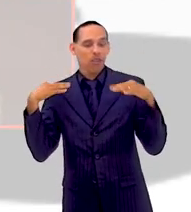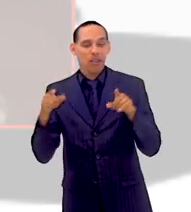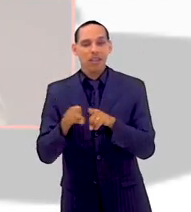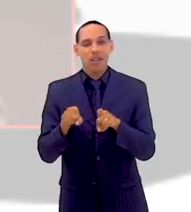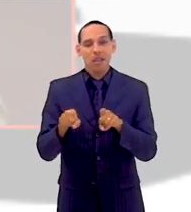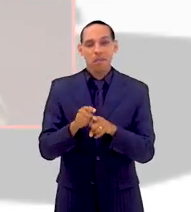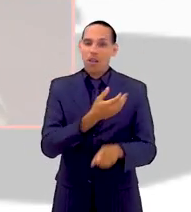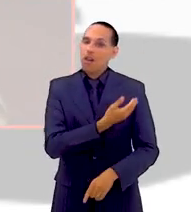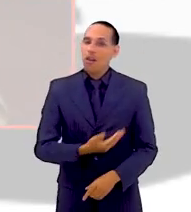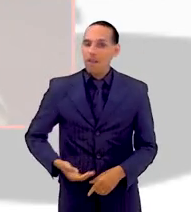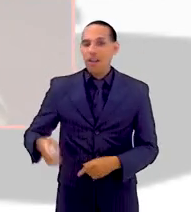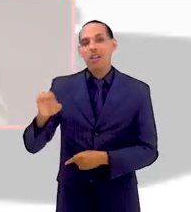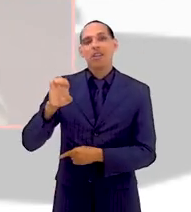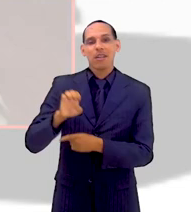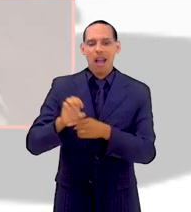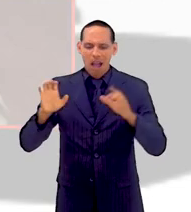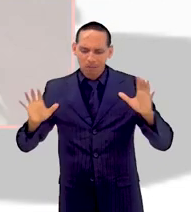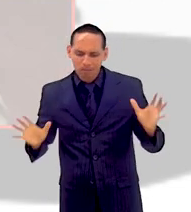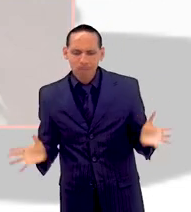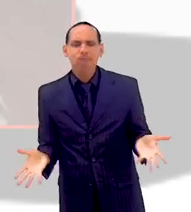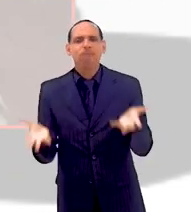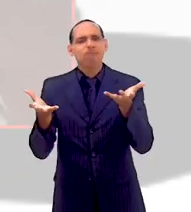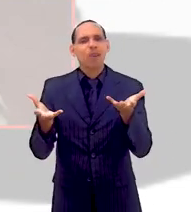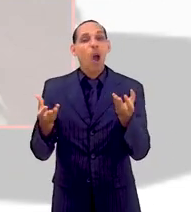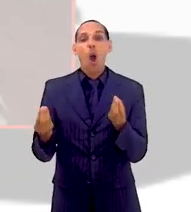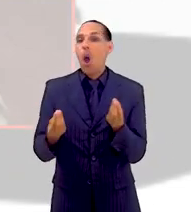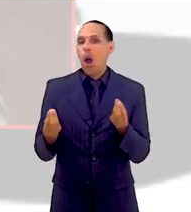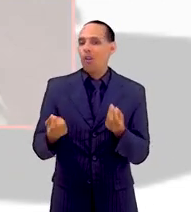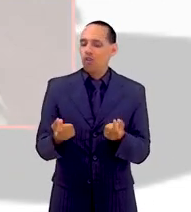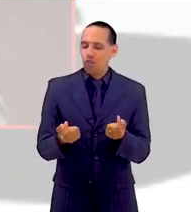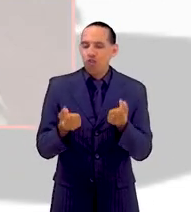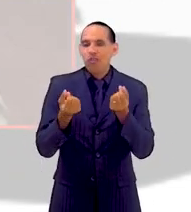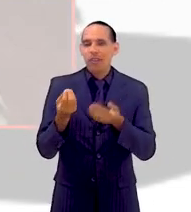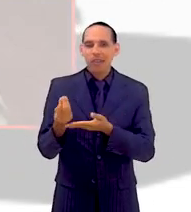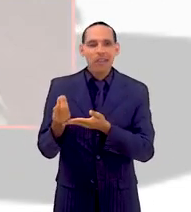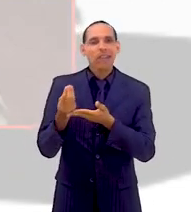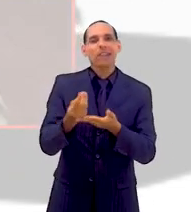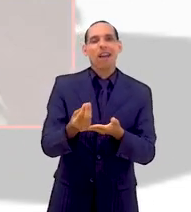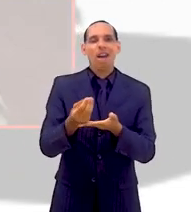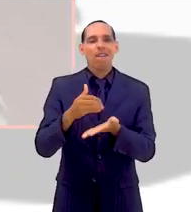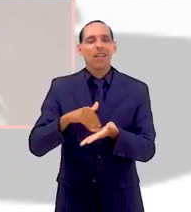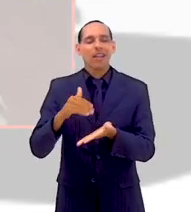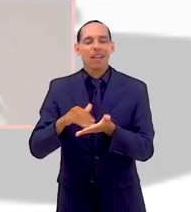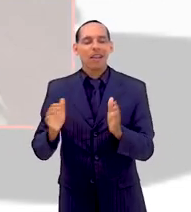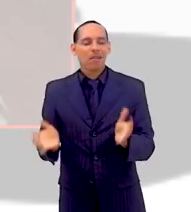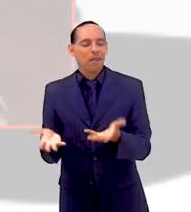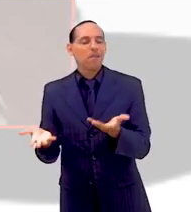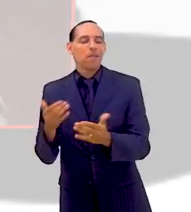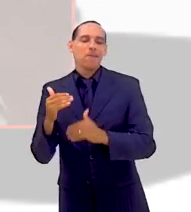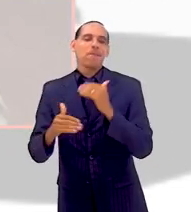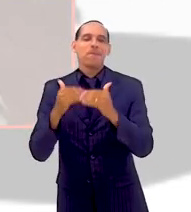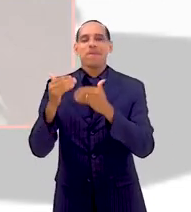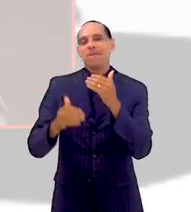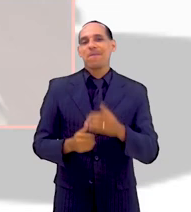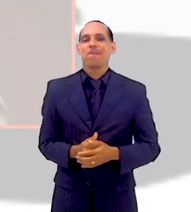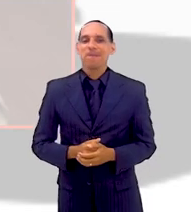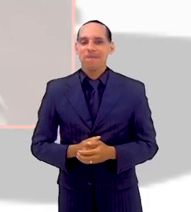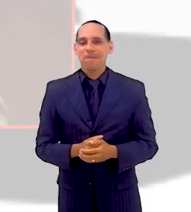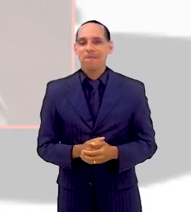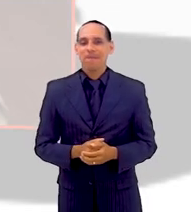Estado, através do nosso governador, potencializou com recursos a Secretaria para poder desenvolver esse processo. Acho